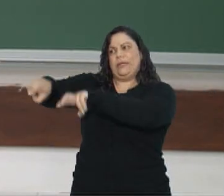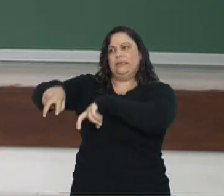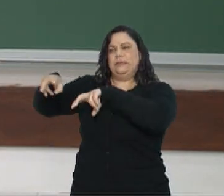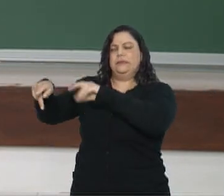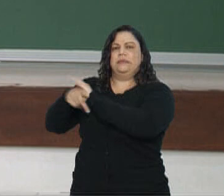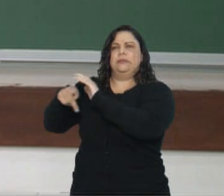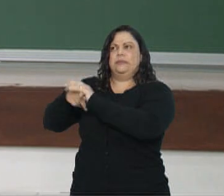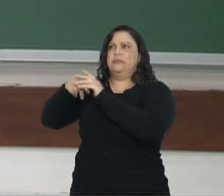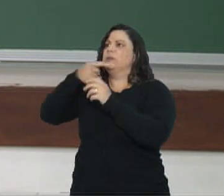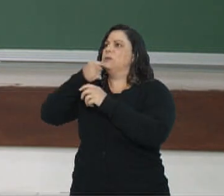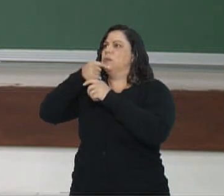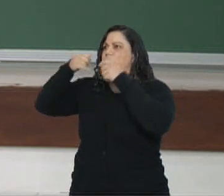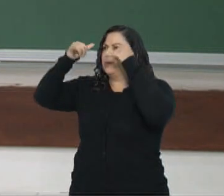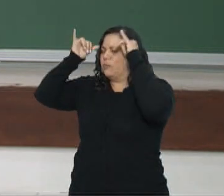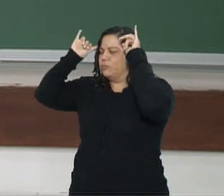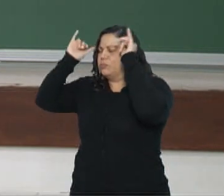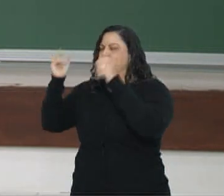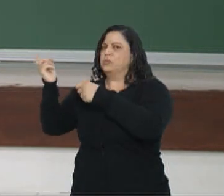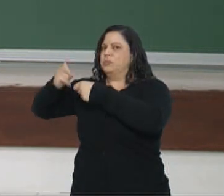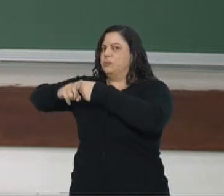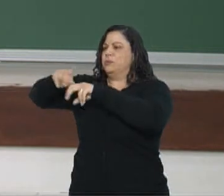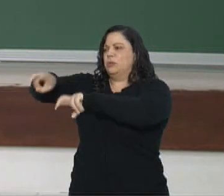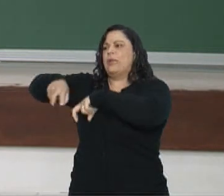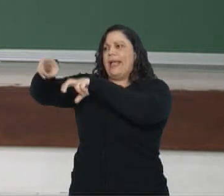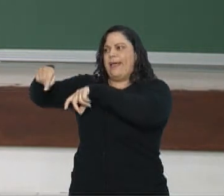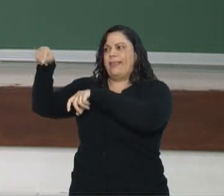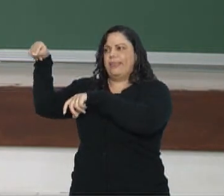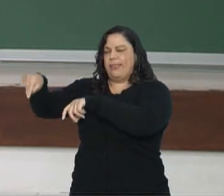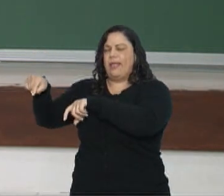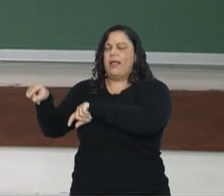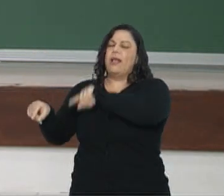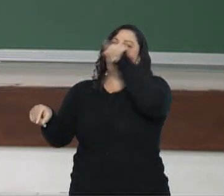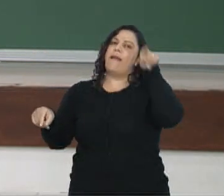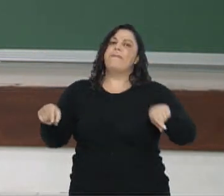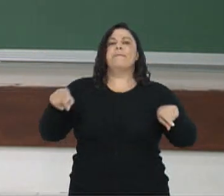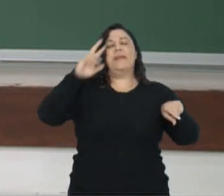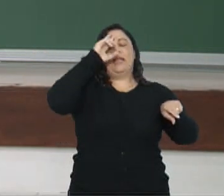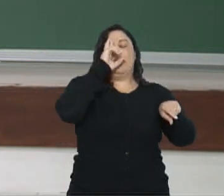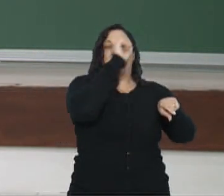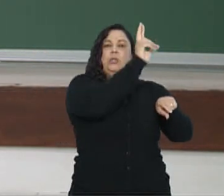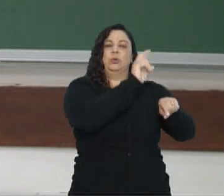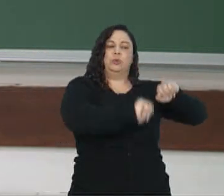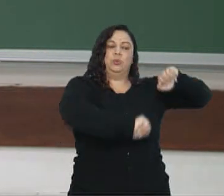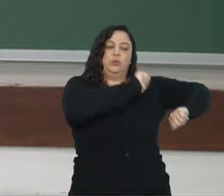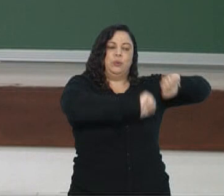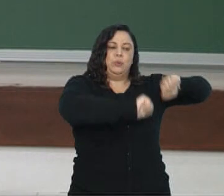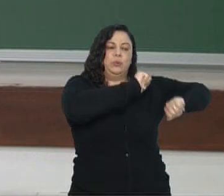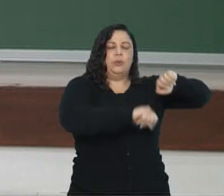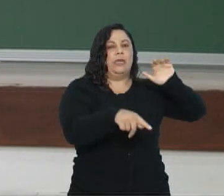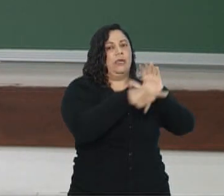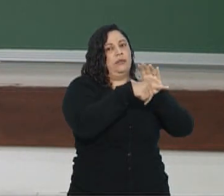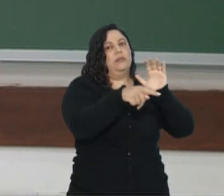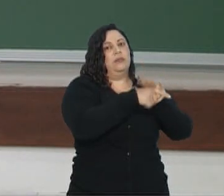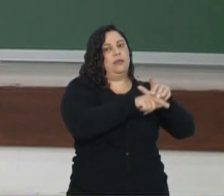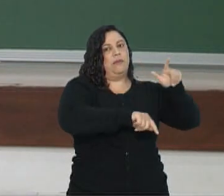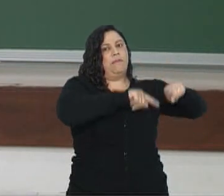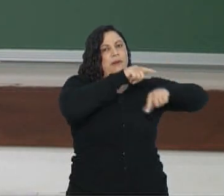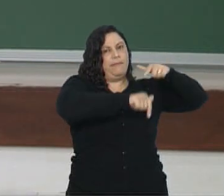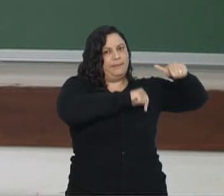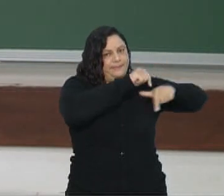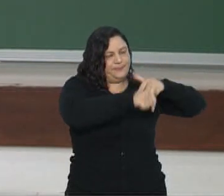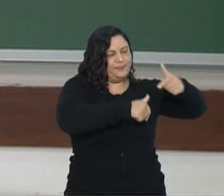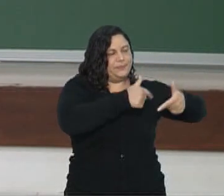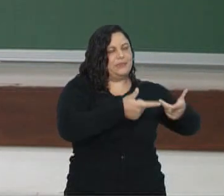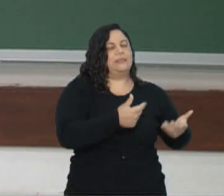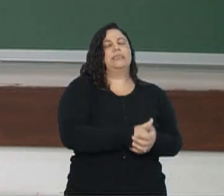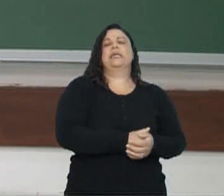produção. Para o dono de uma fábrica, a máquina, a fábrica, é um meio de produção. E o proletariado, aquele que vende a sua